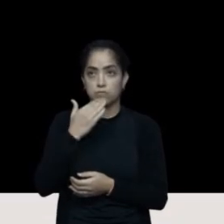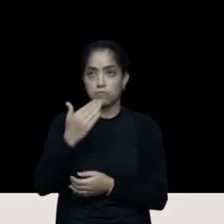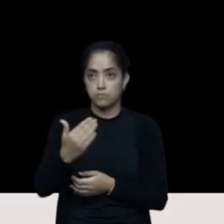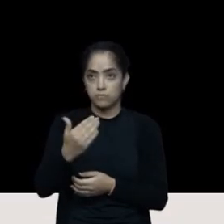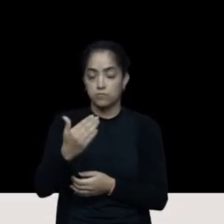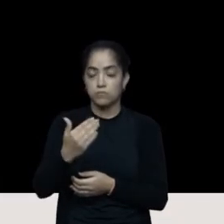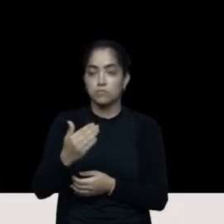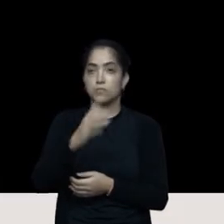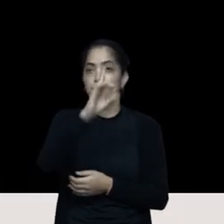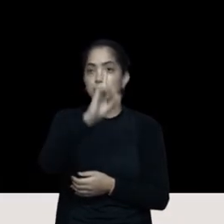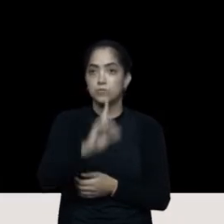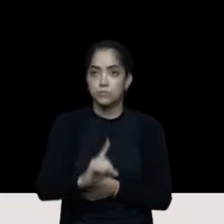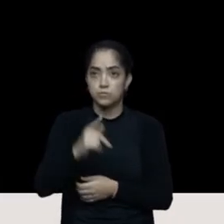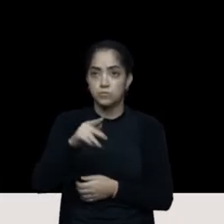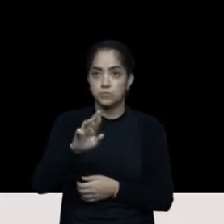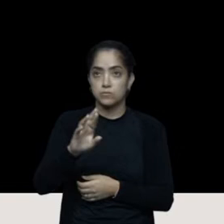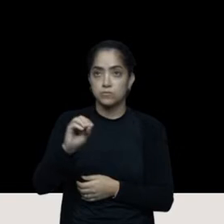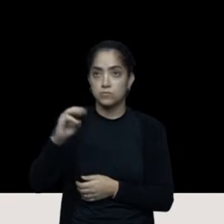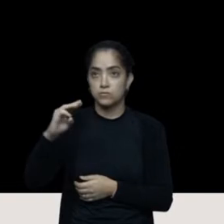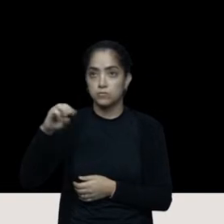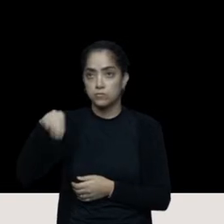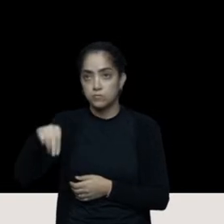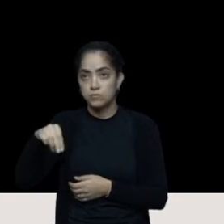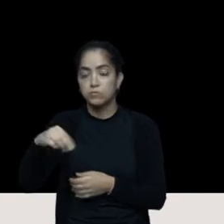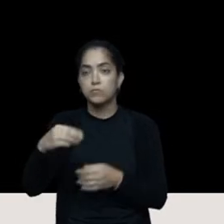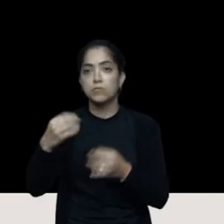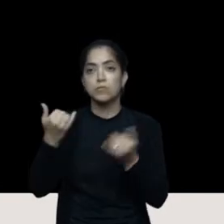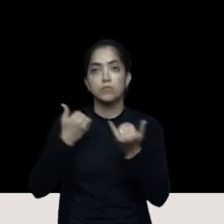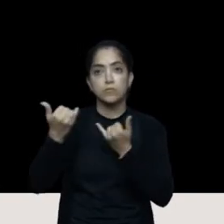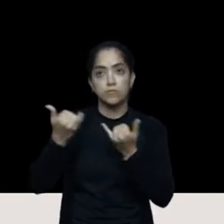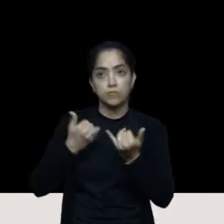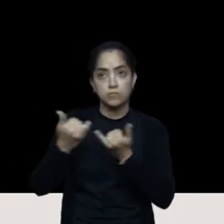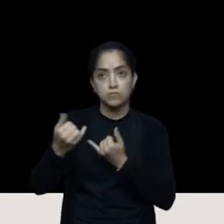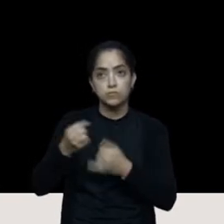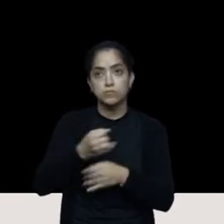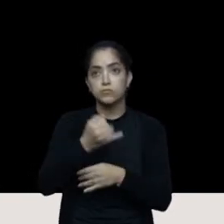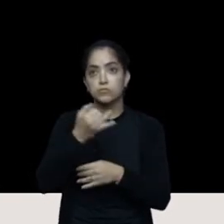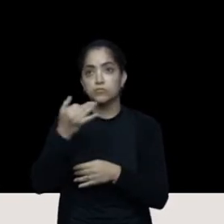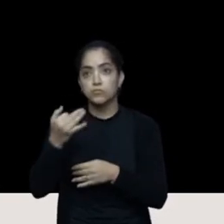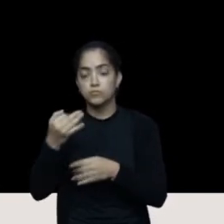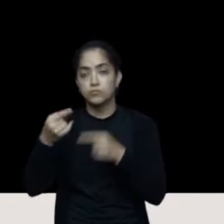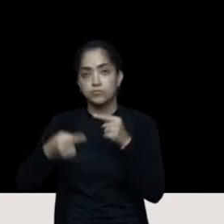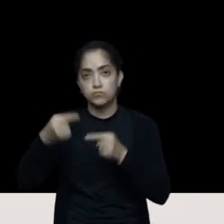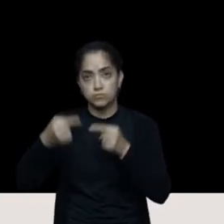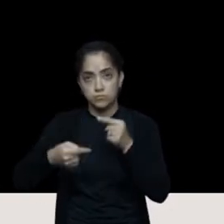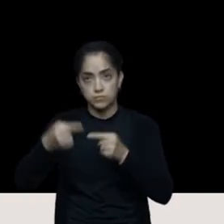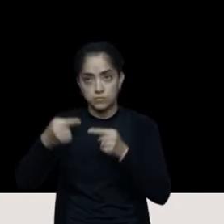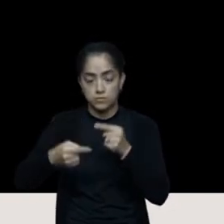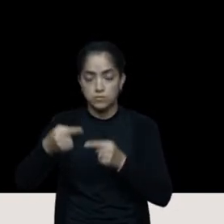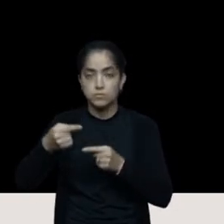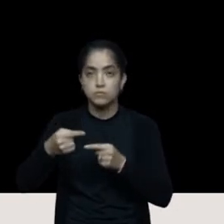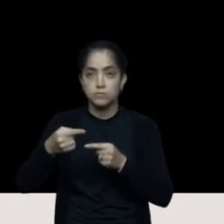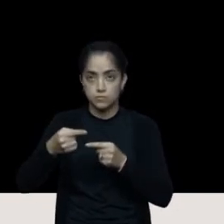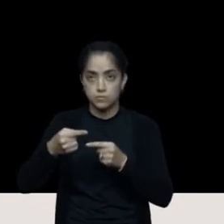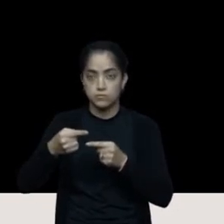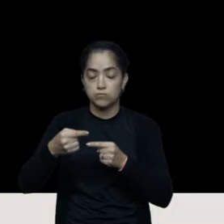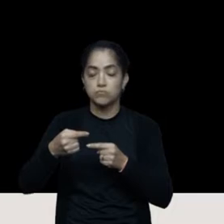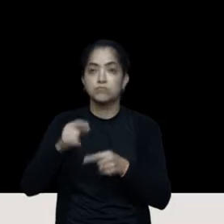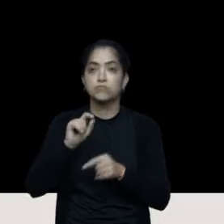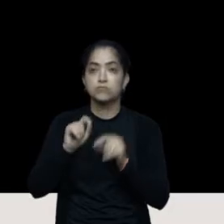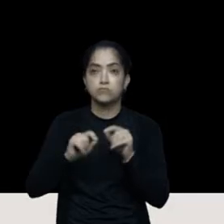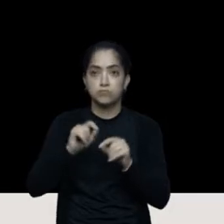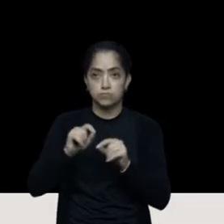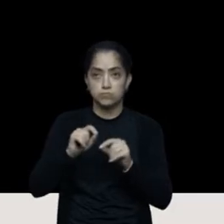do PROCON de Florianópolis informações acerca do número de reclamações, tendo como objeto a